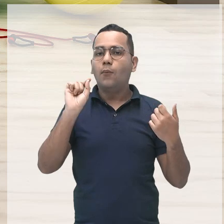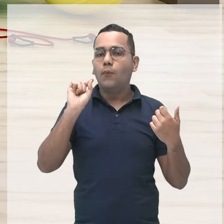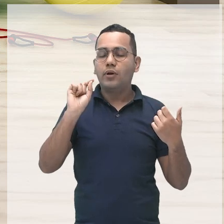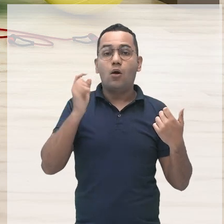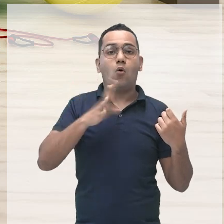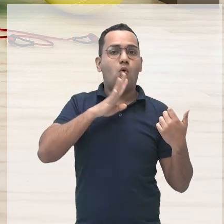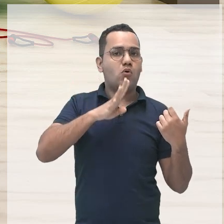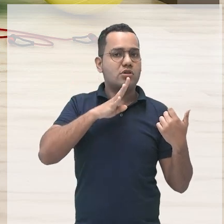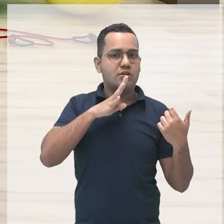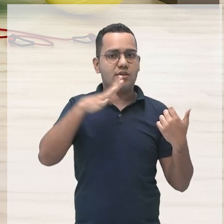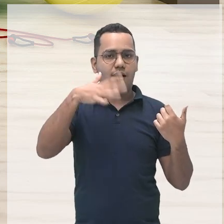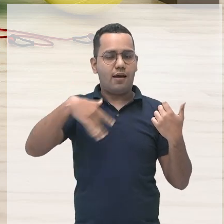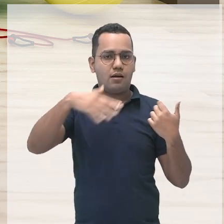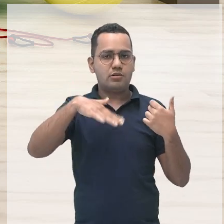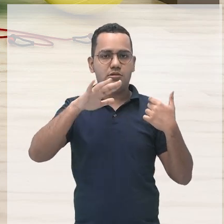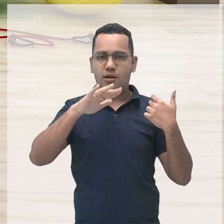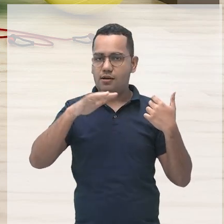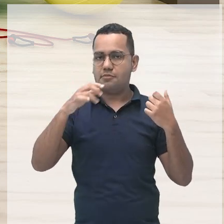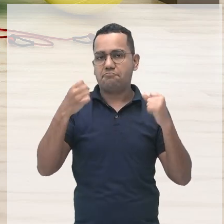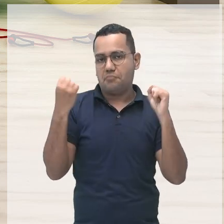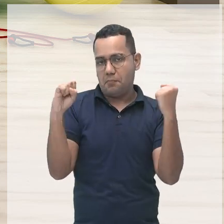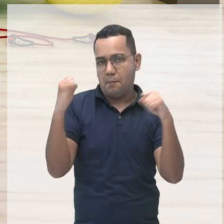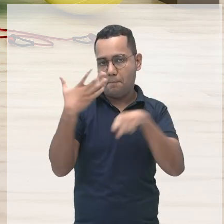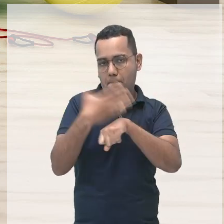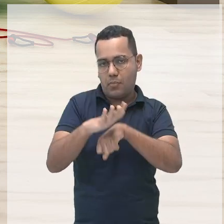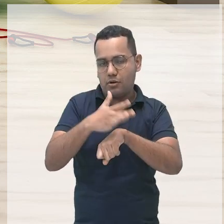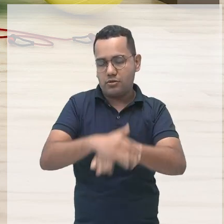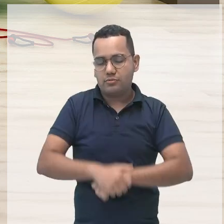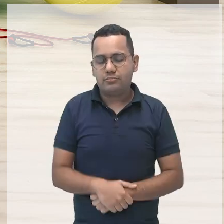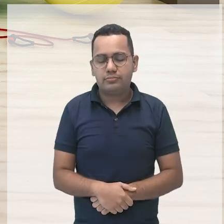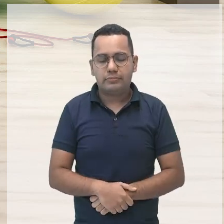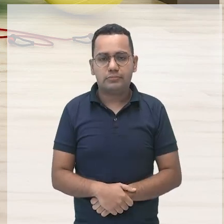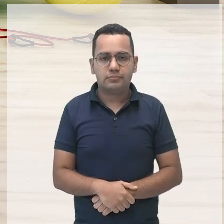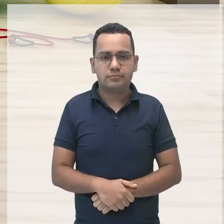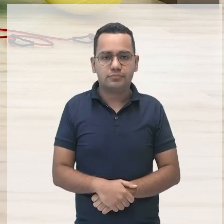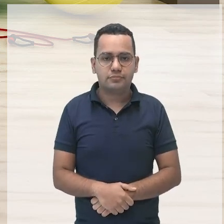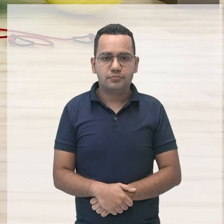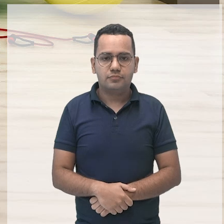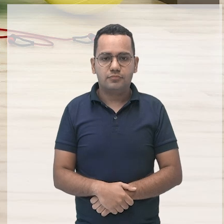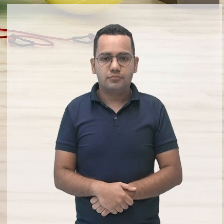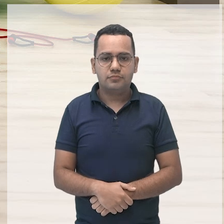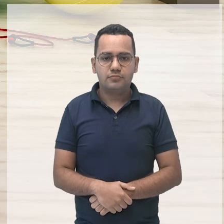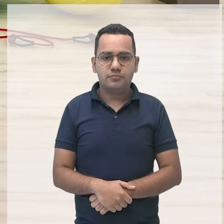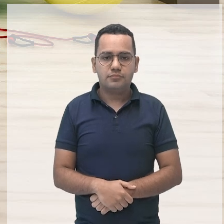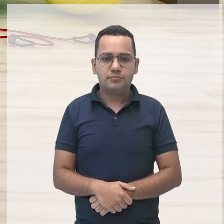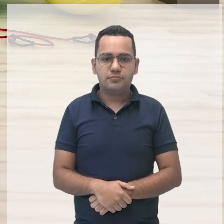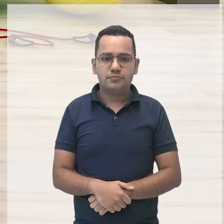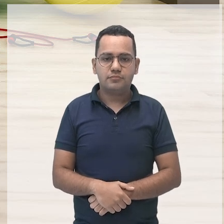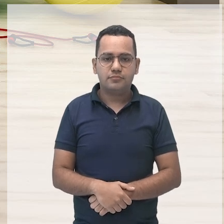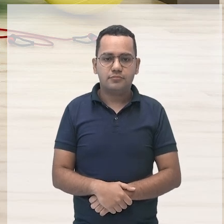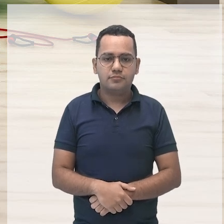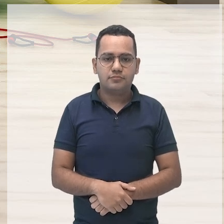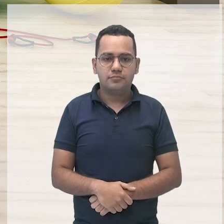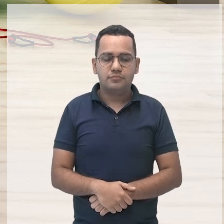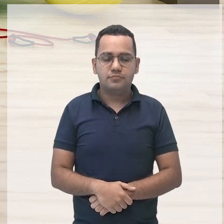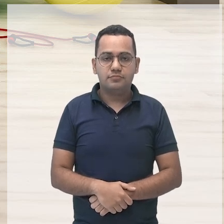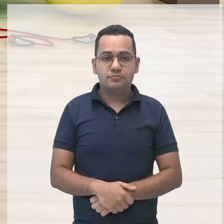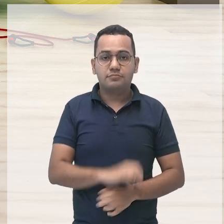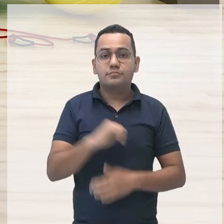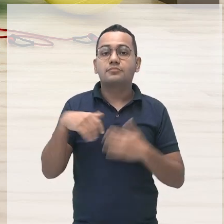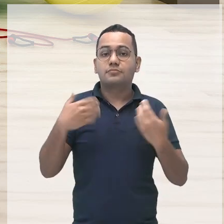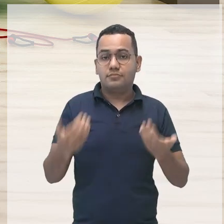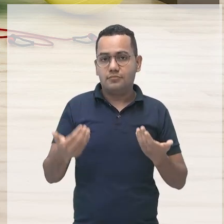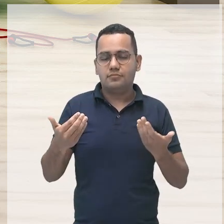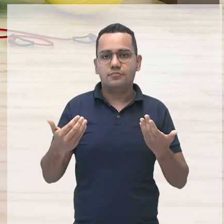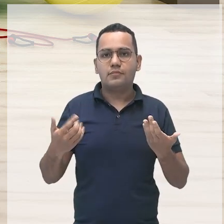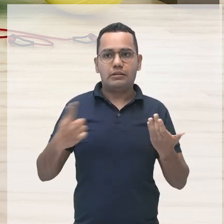uma ginástica localizada, tá bom? Então, para isso, né, eu vou pedir aqui para o nosso diretor colocar uma música bem